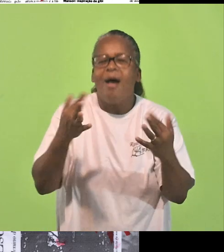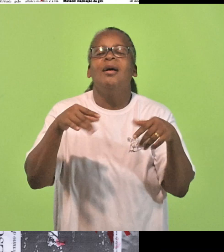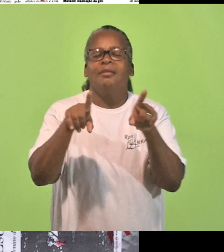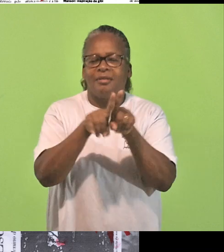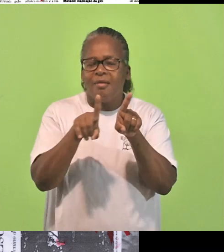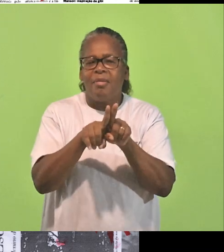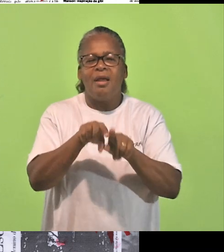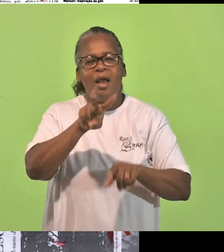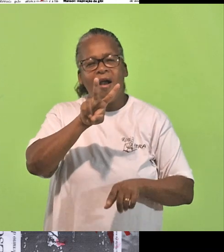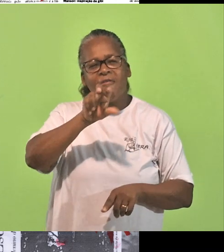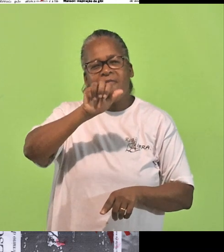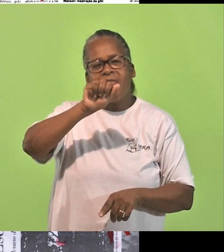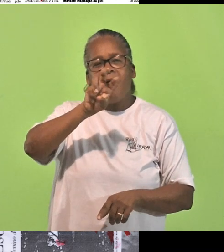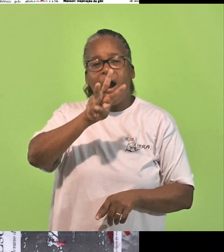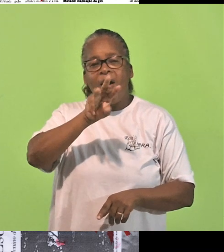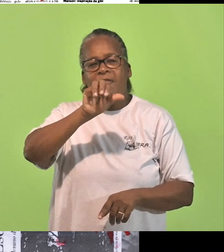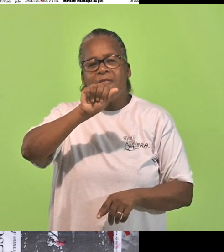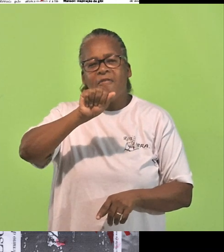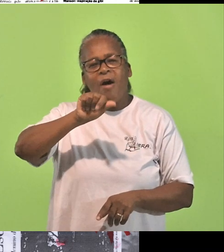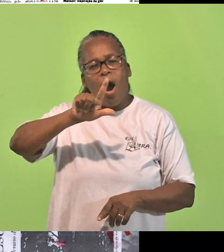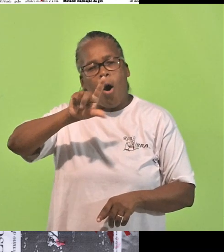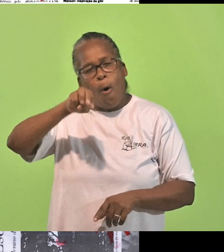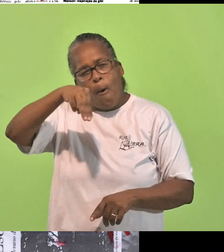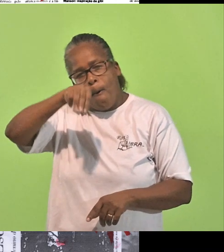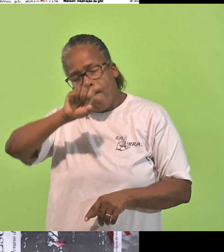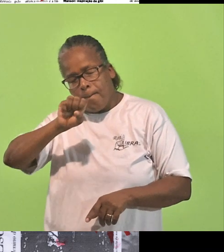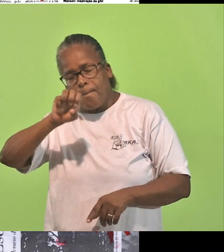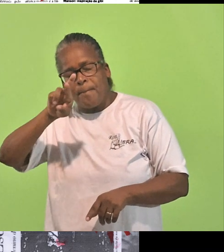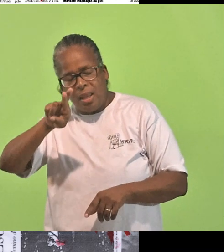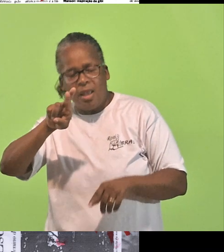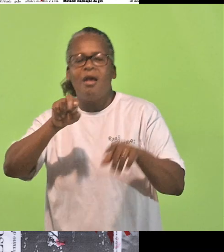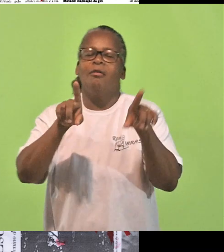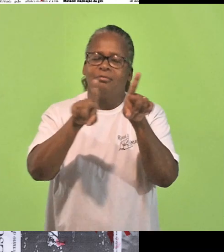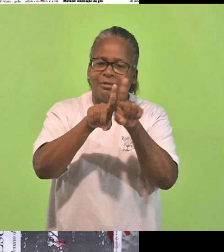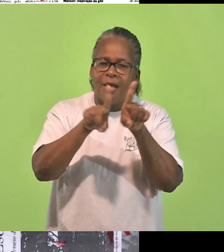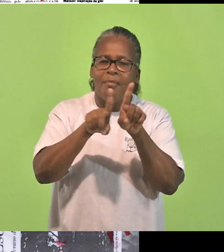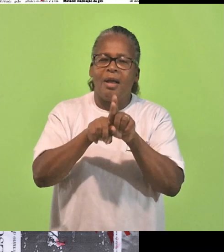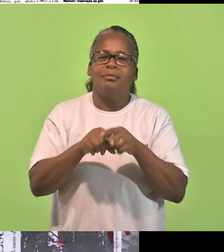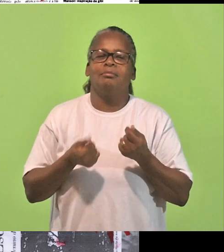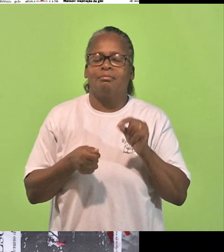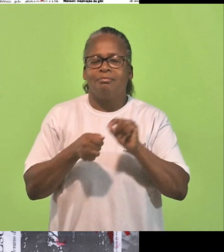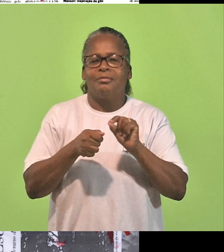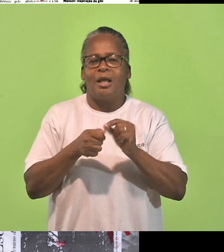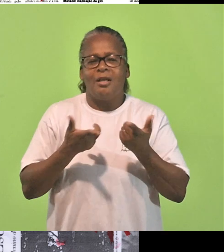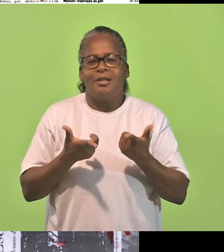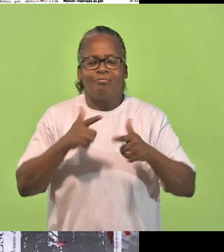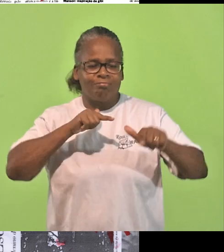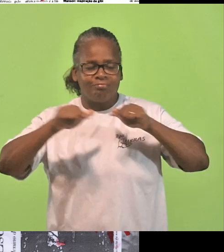Salaro, com Escola Base, um repórter enfrenta o passado. É uma série disponível no Globoplay.